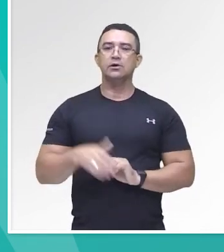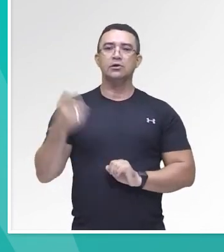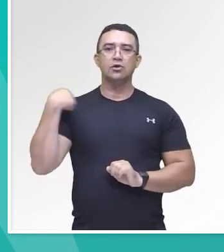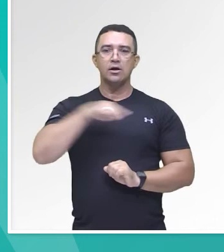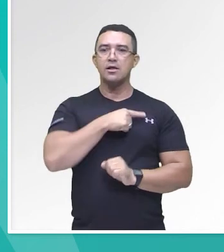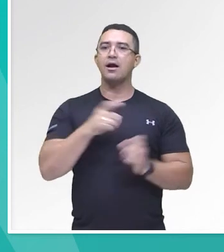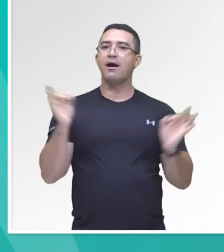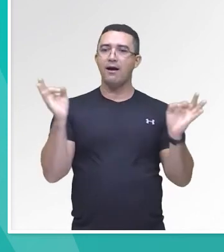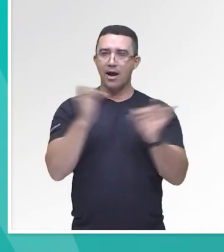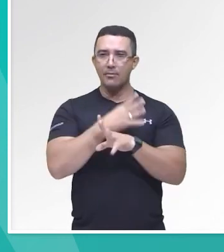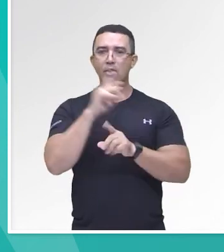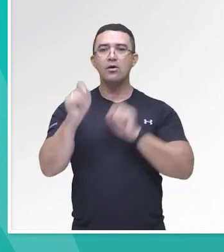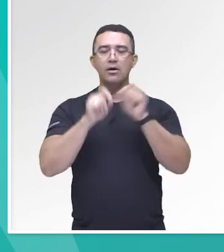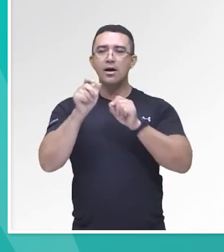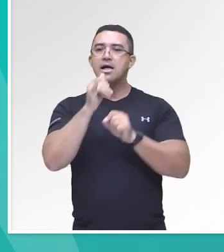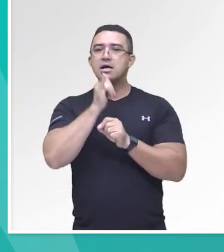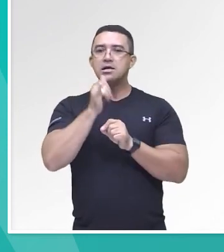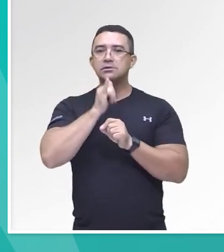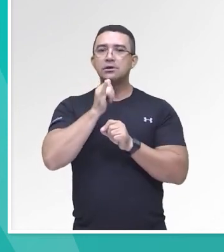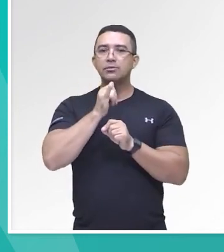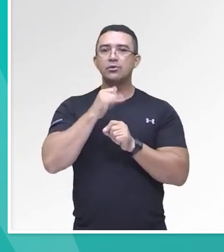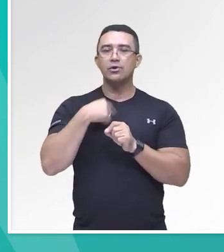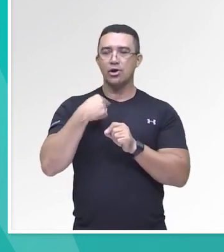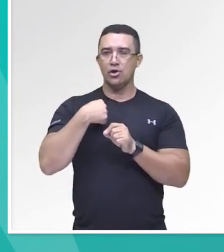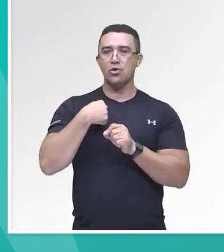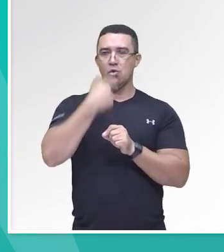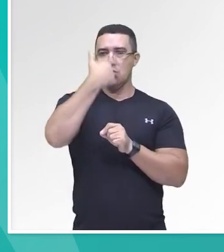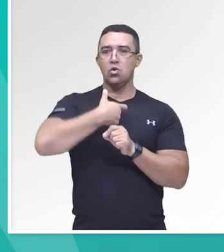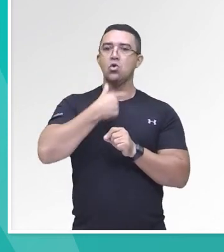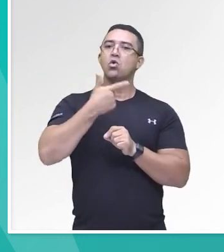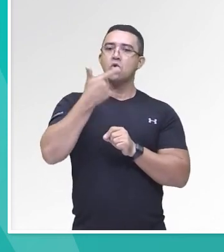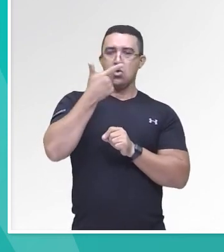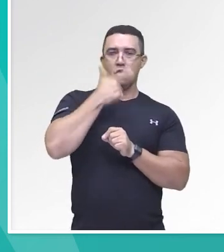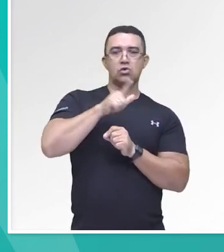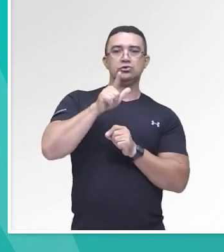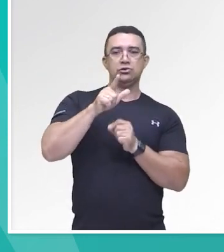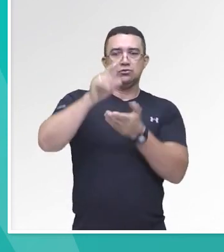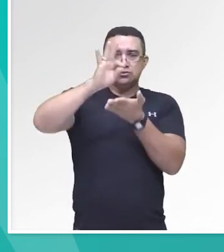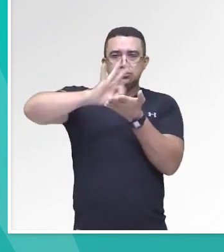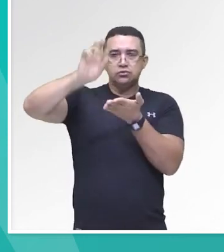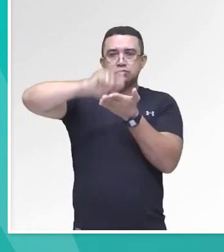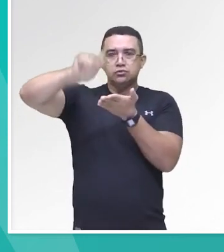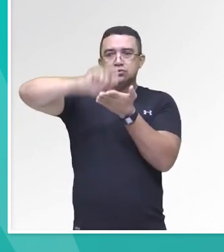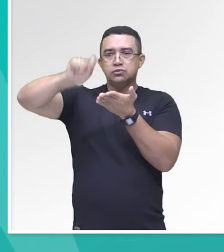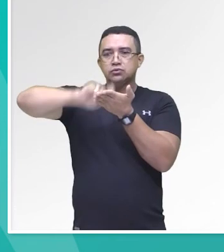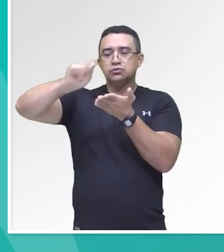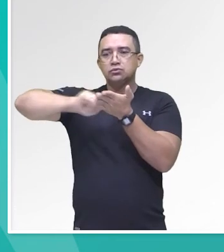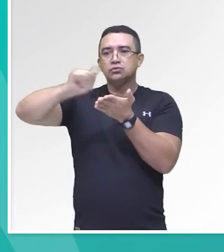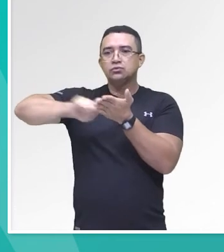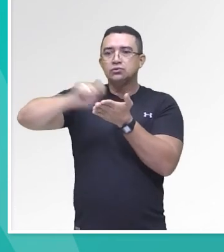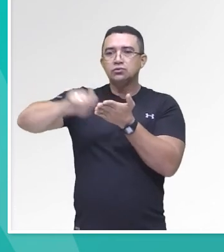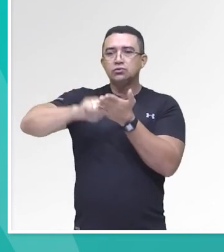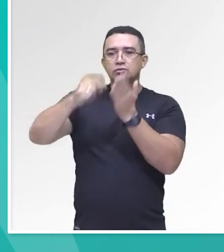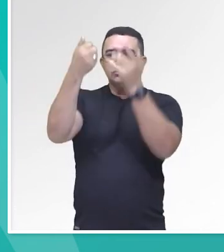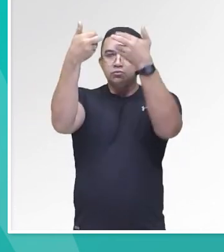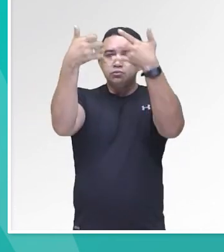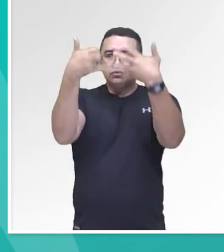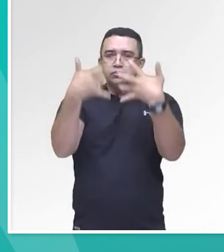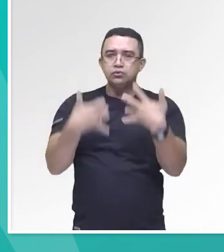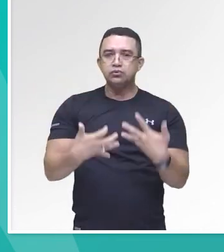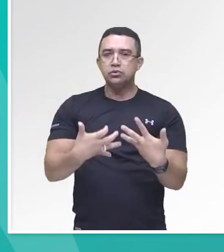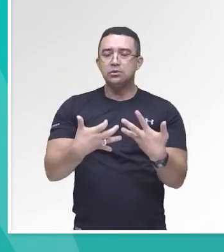ver este exemplo. E aí eu consigo progredir o meu texto sem ficar o tempo todo repetindo a mesma